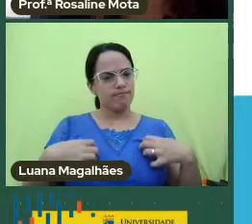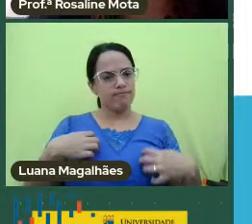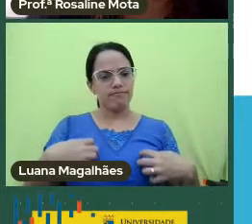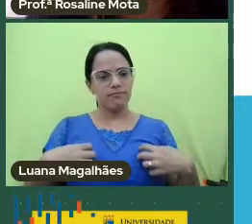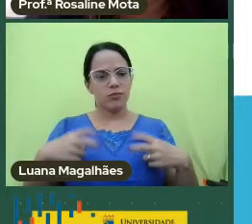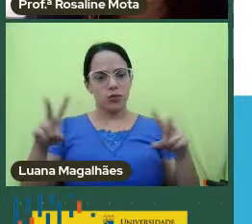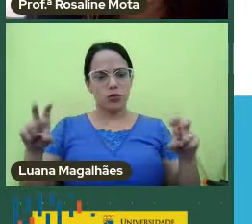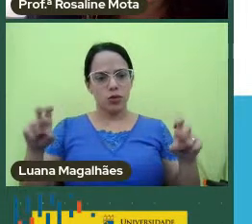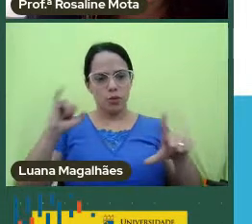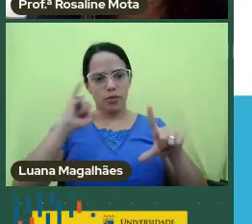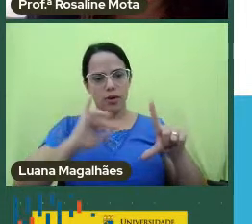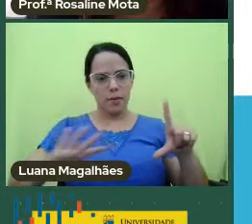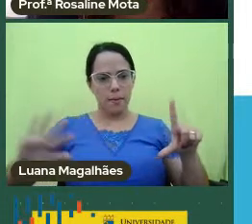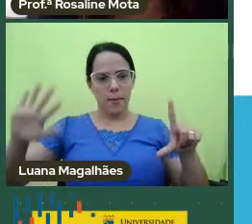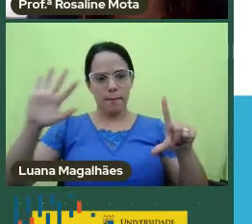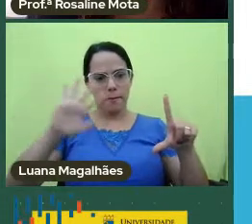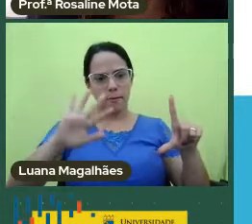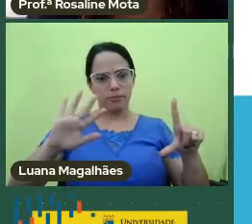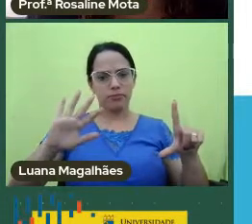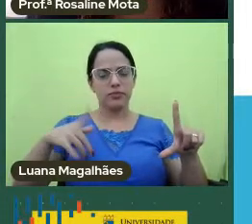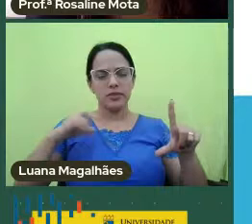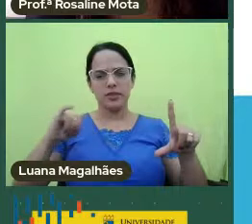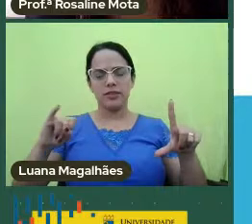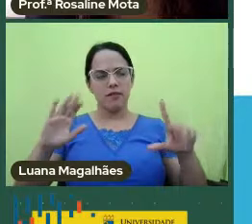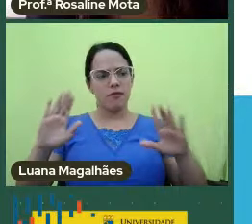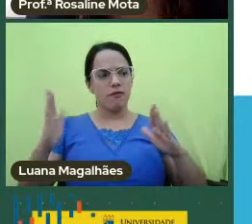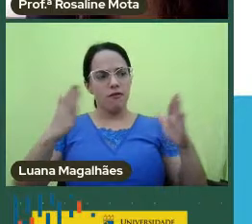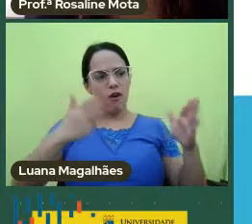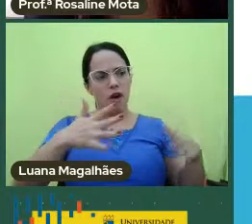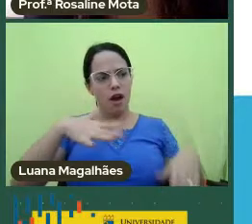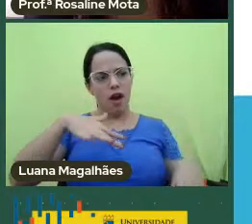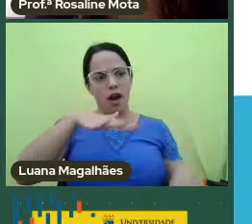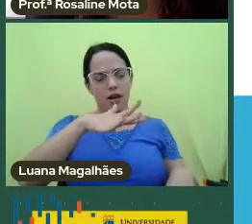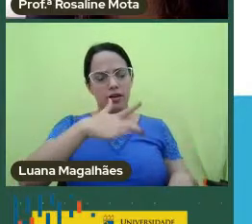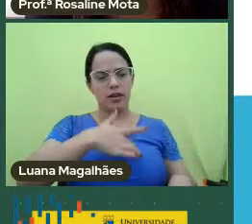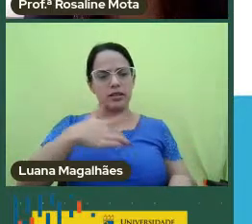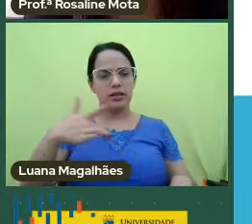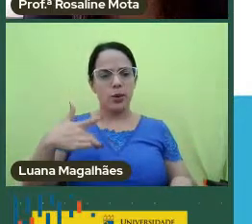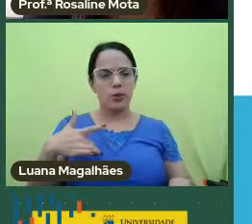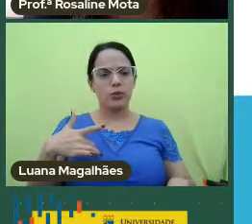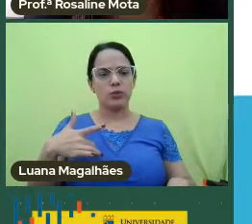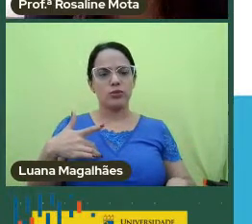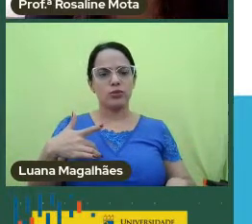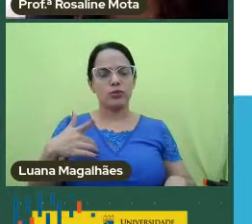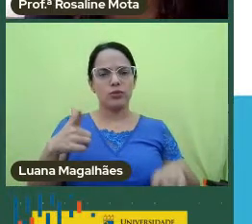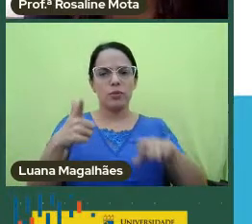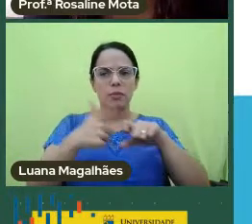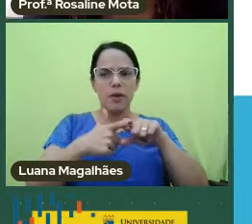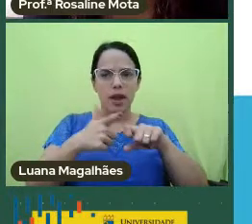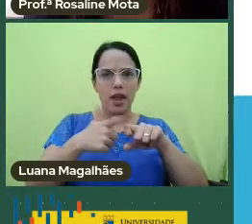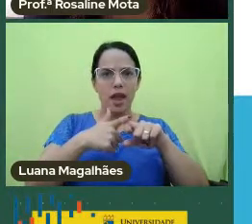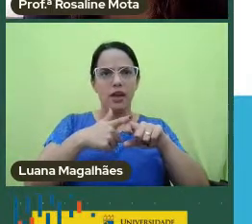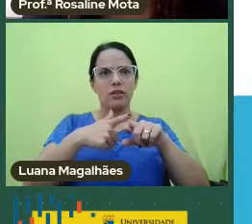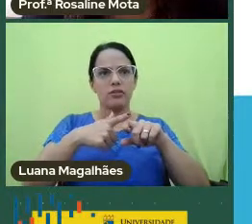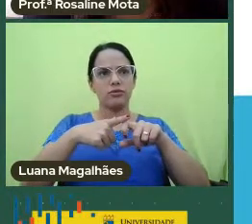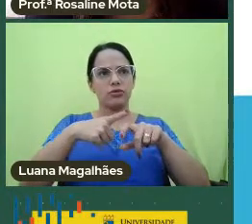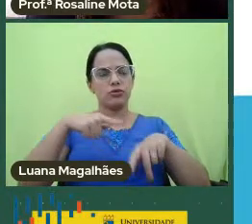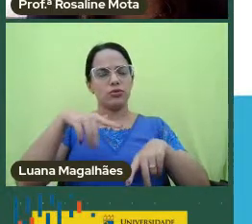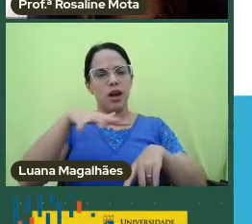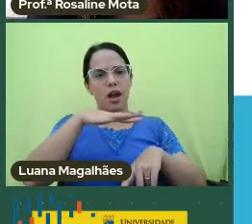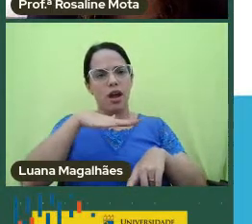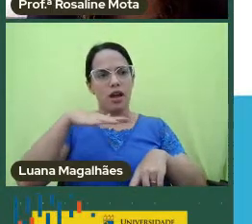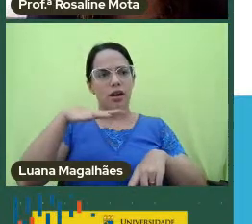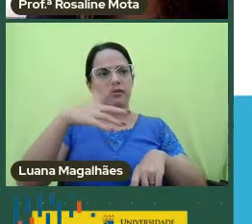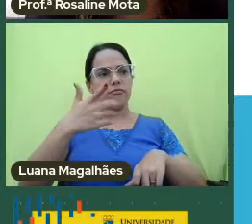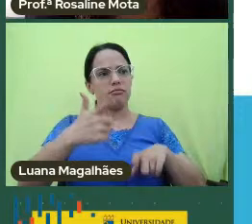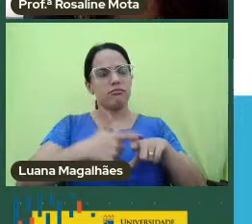imagens. E se a gente trouxer para a área da saúde, meu Deus, e as imagens médicas, e a história da medicina, né? E a